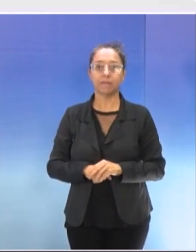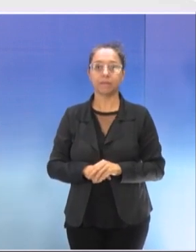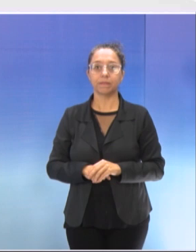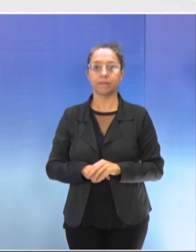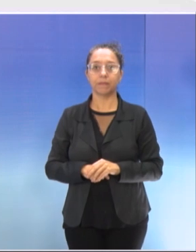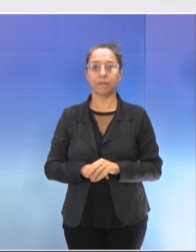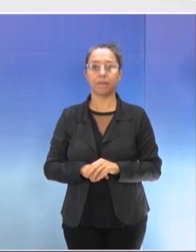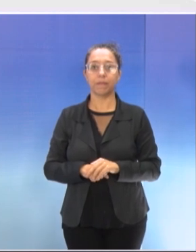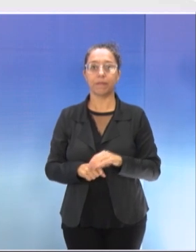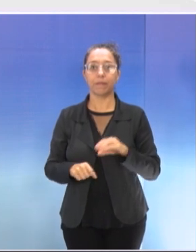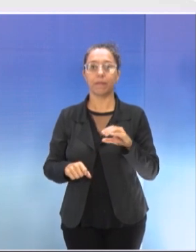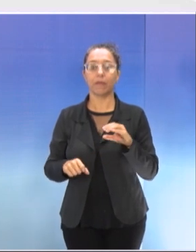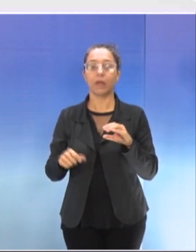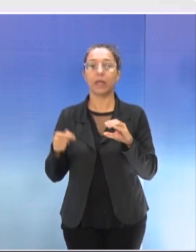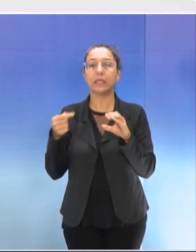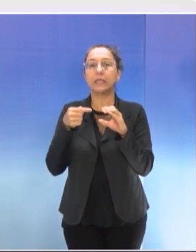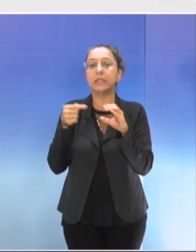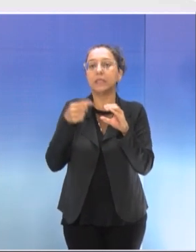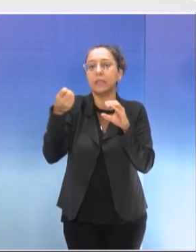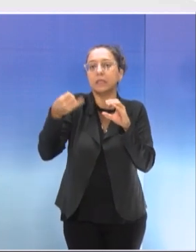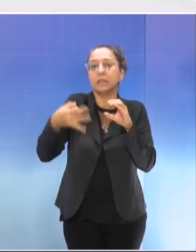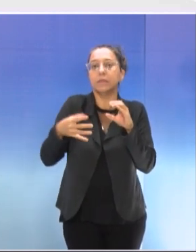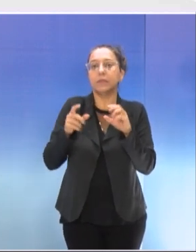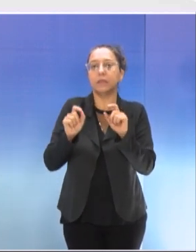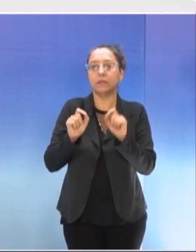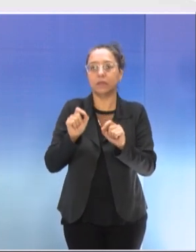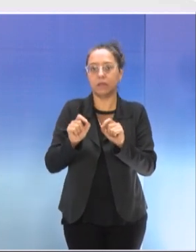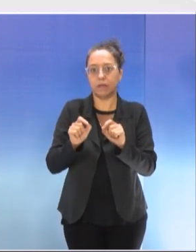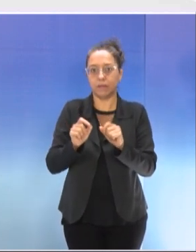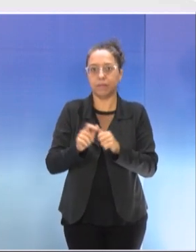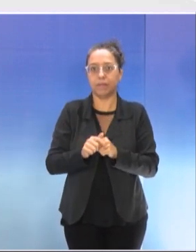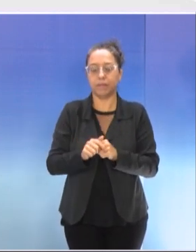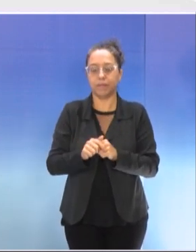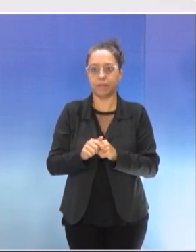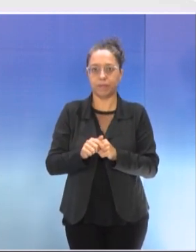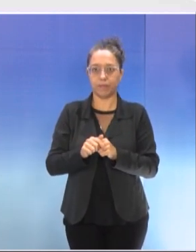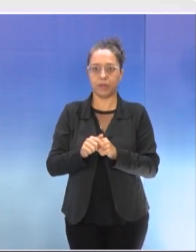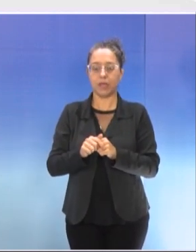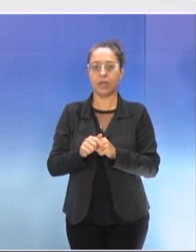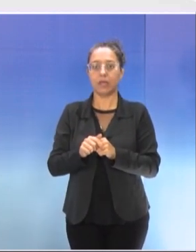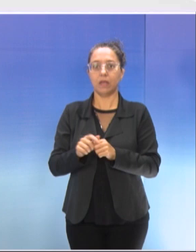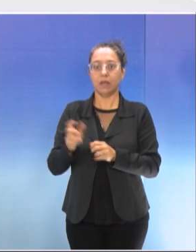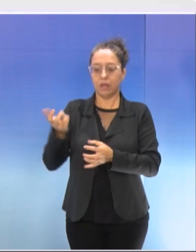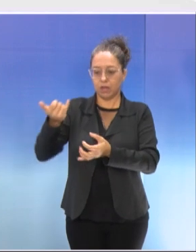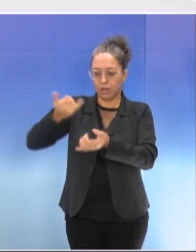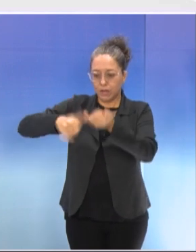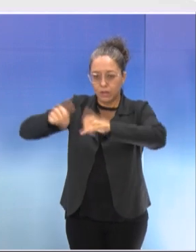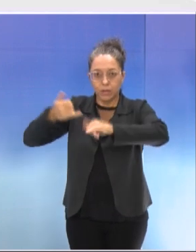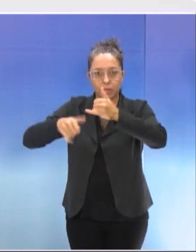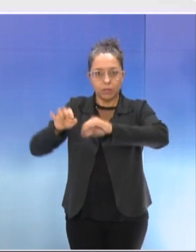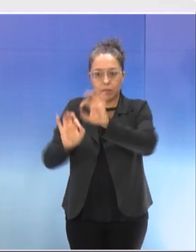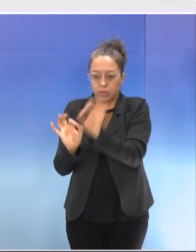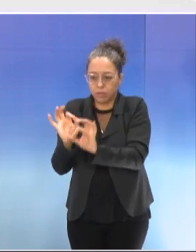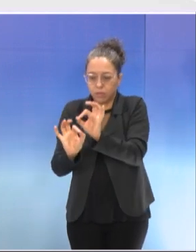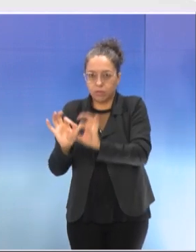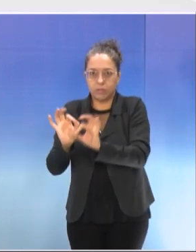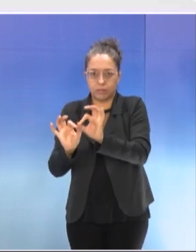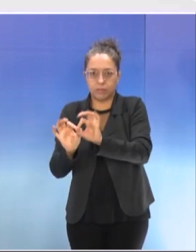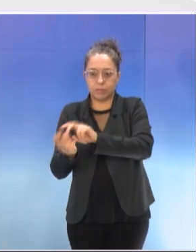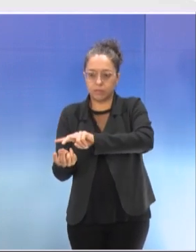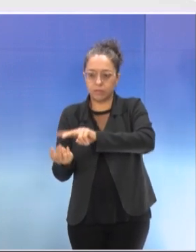também traz para nós o quê? Que é através de utilização de solutos voláteis que facilitam